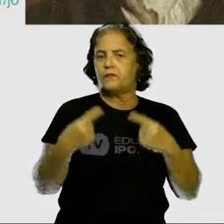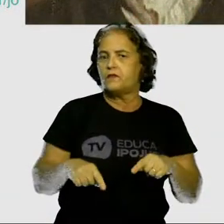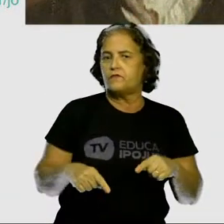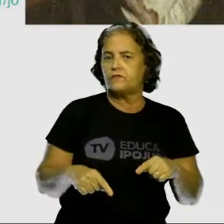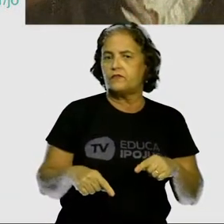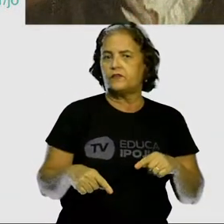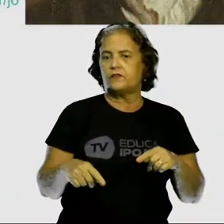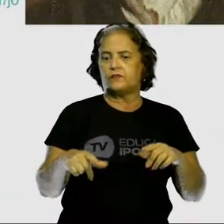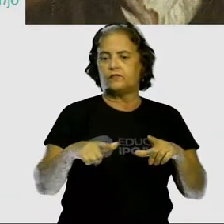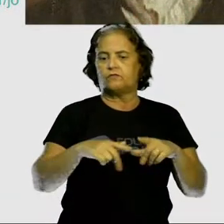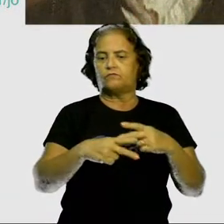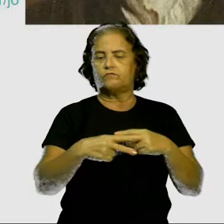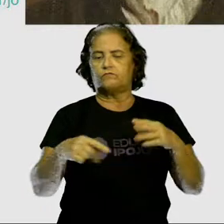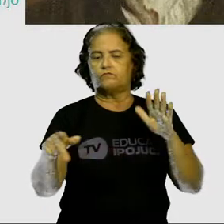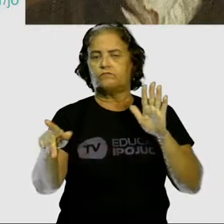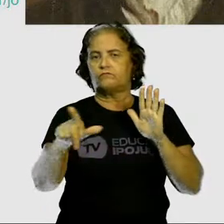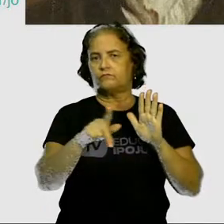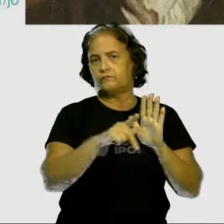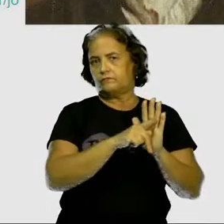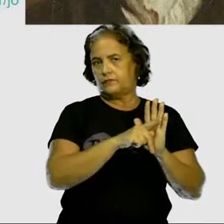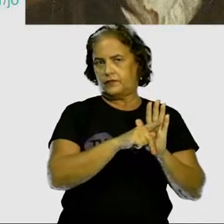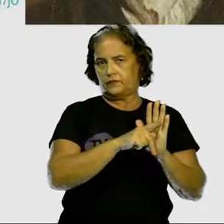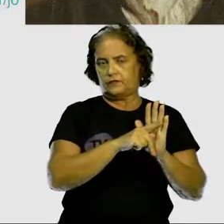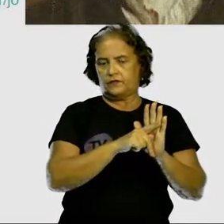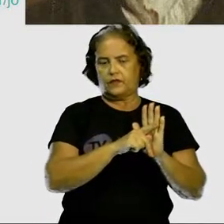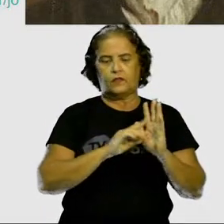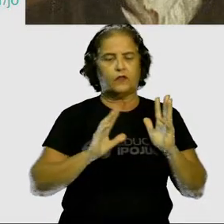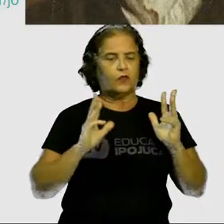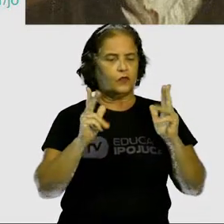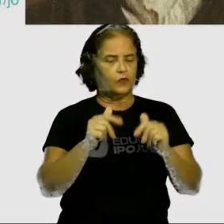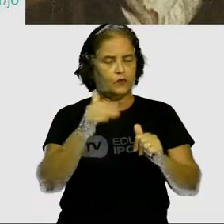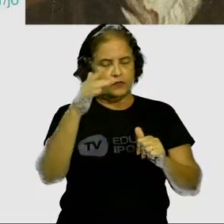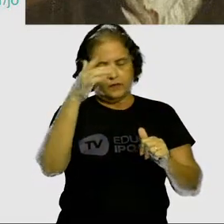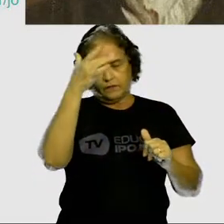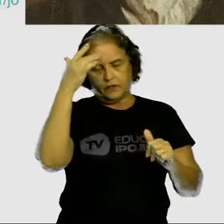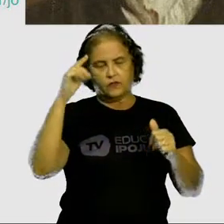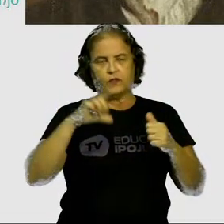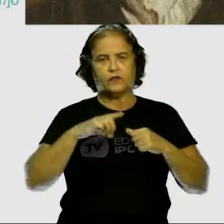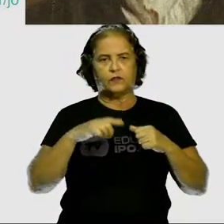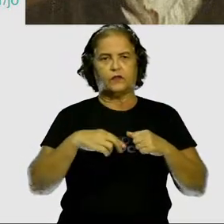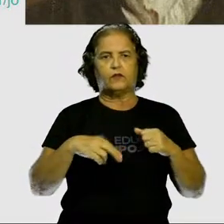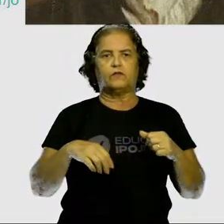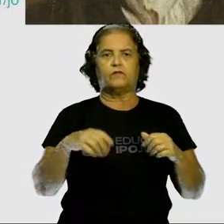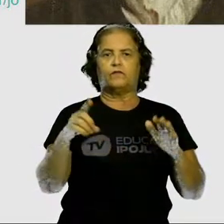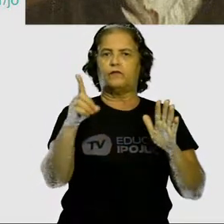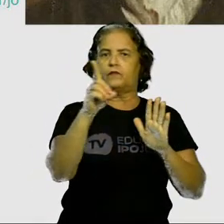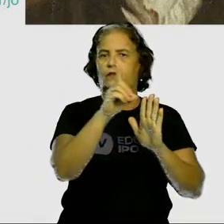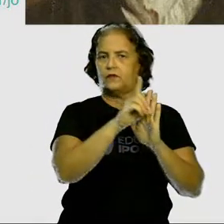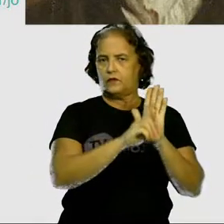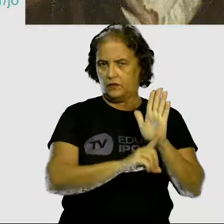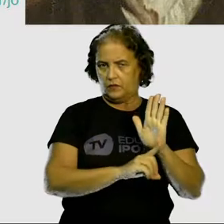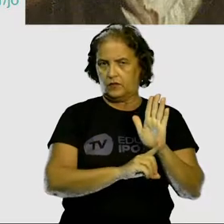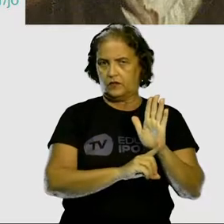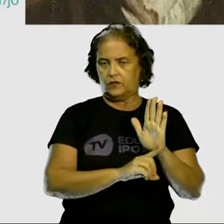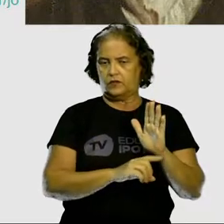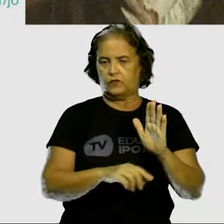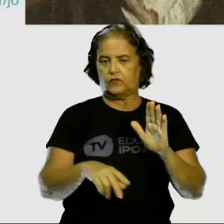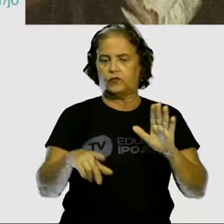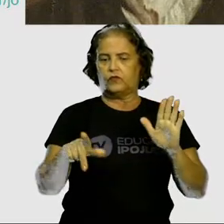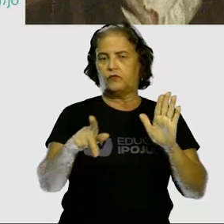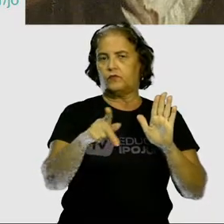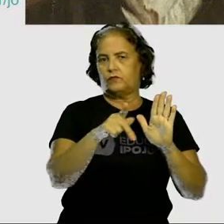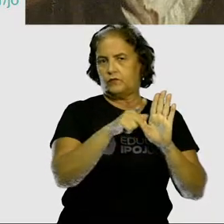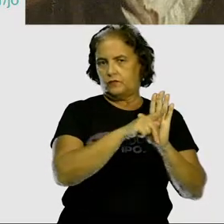as pessoas têm direito à sua propriedade, aos seus bens, e ninguém, nem o governo, nem ninguém pode tomar a sua